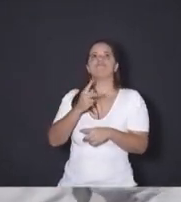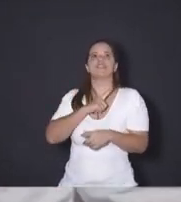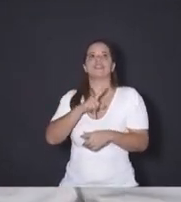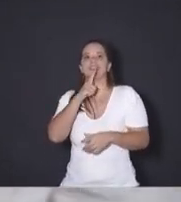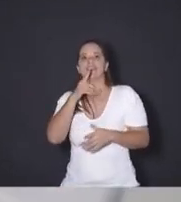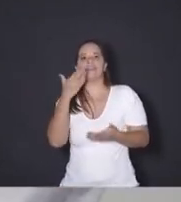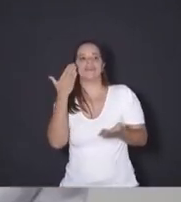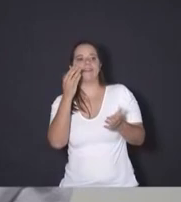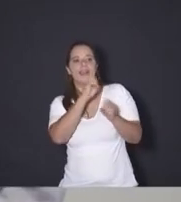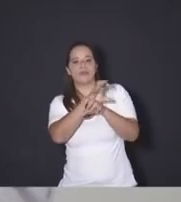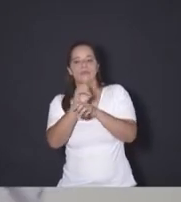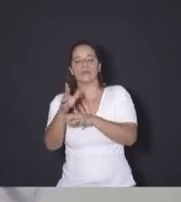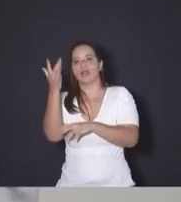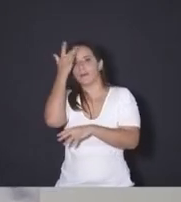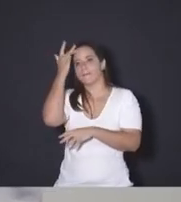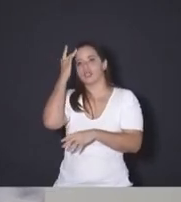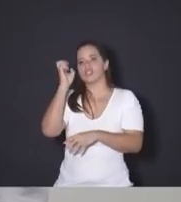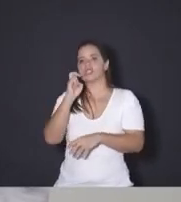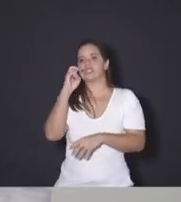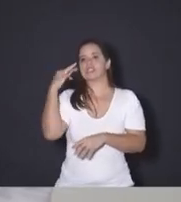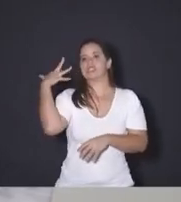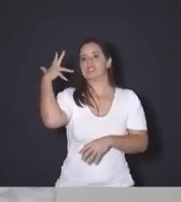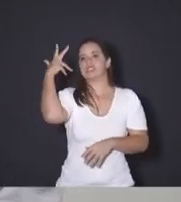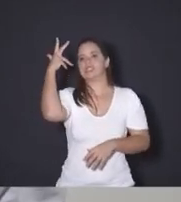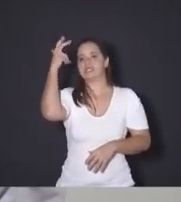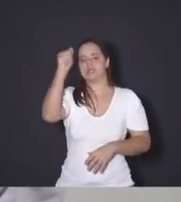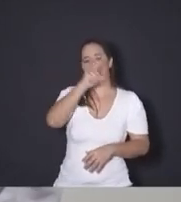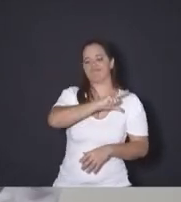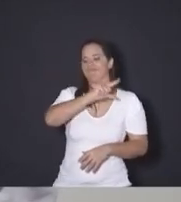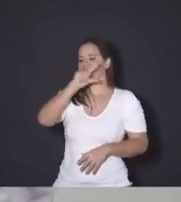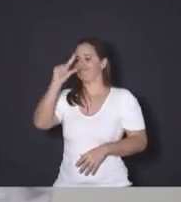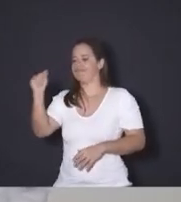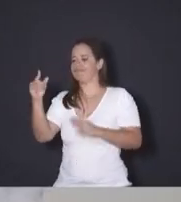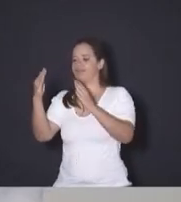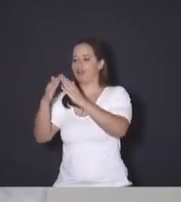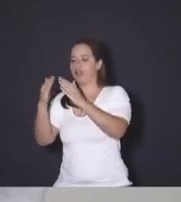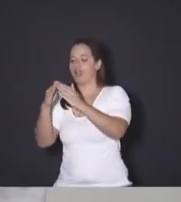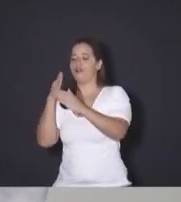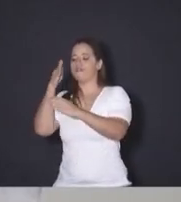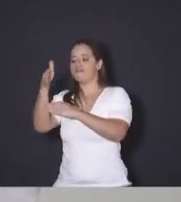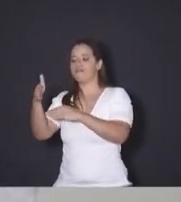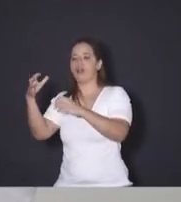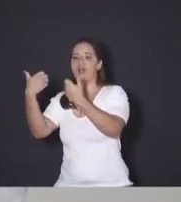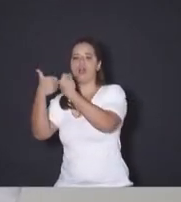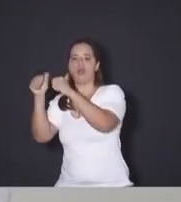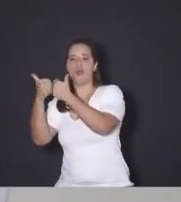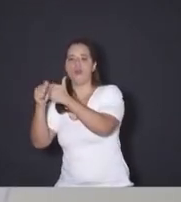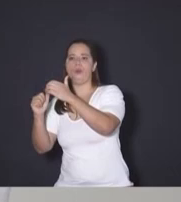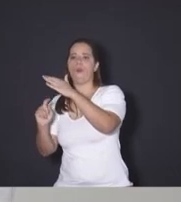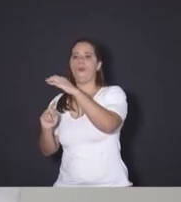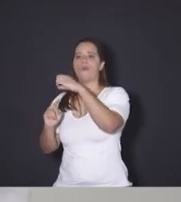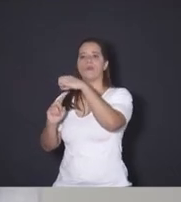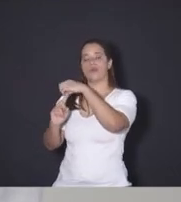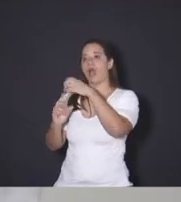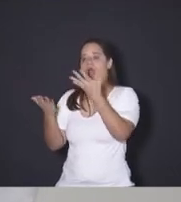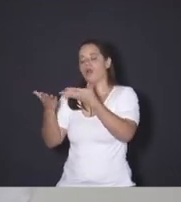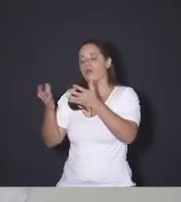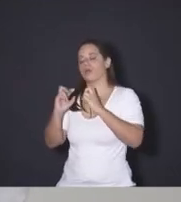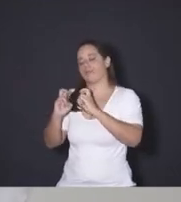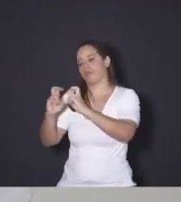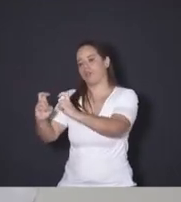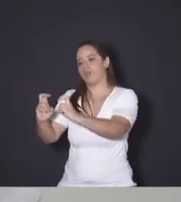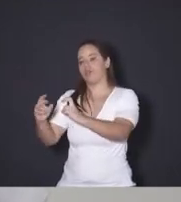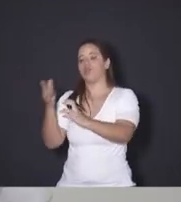educar as pessoas para saírem 5 horas da manhã de casa pegar o ônibus e agora o metrô rio e